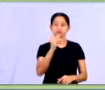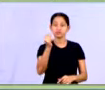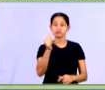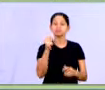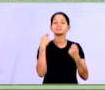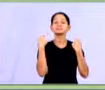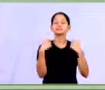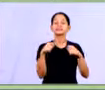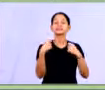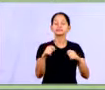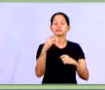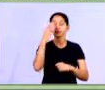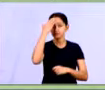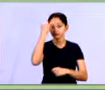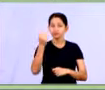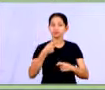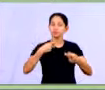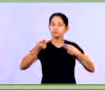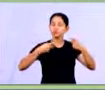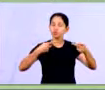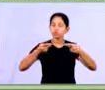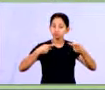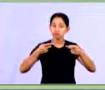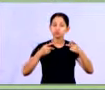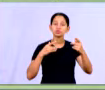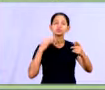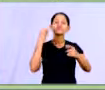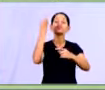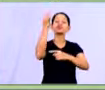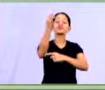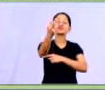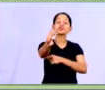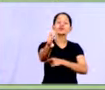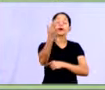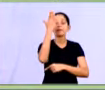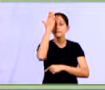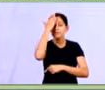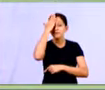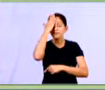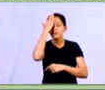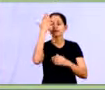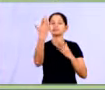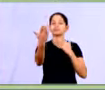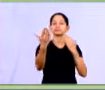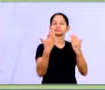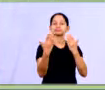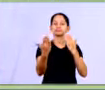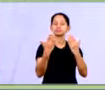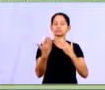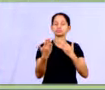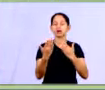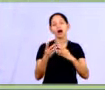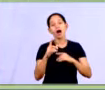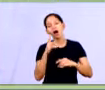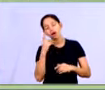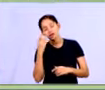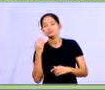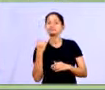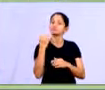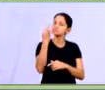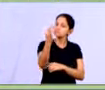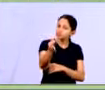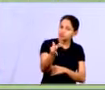saber como o projeto se comportaria no futuro, a partir das entradas de receitas